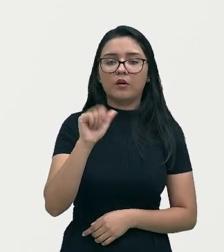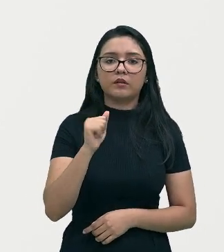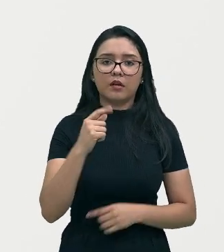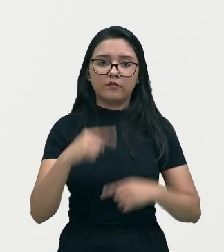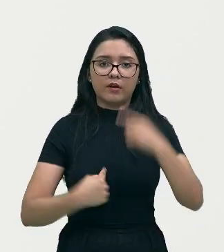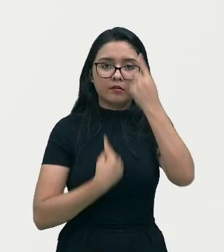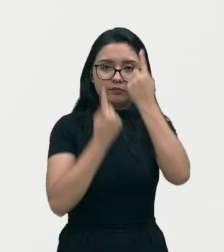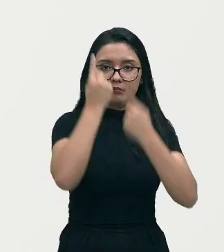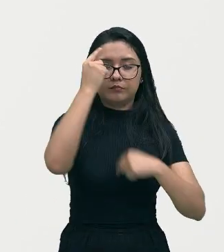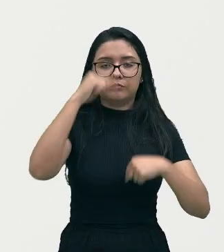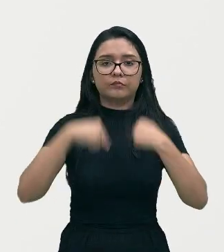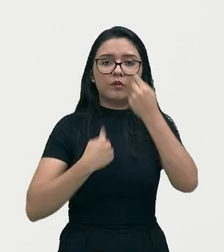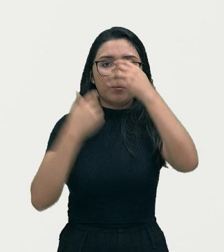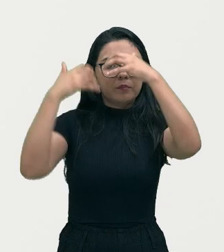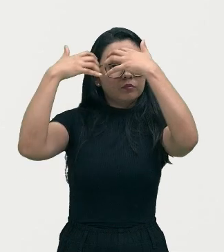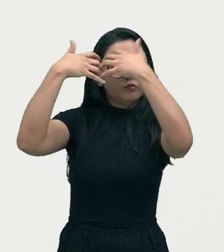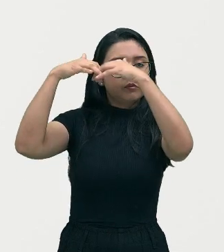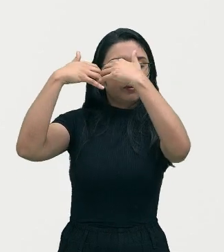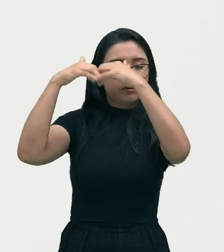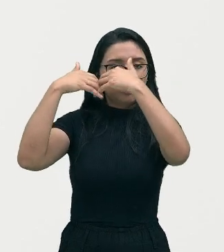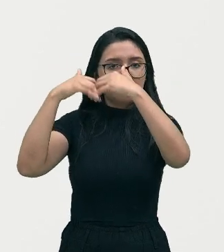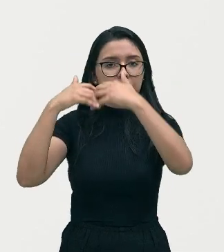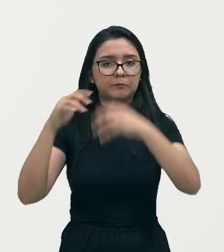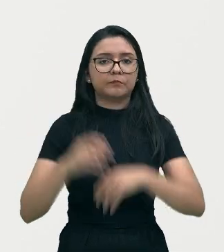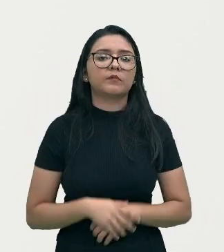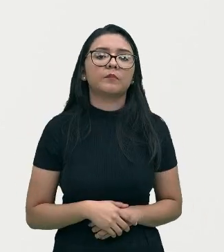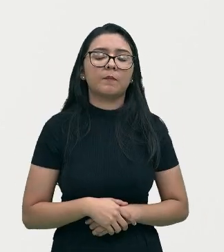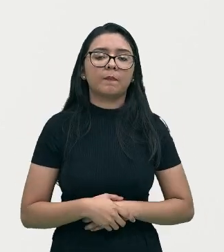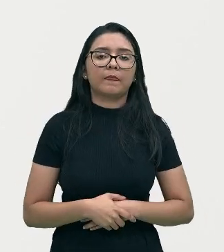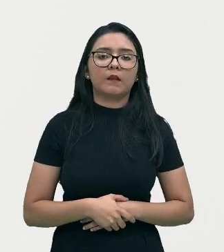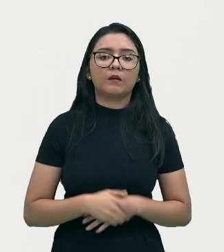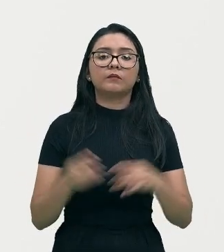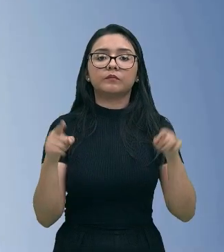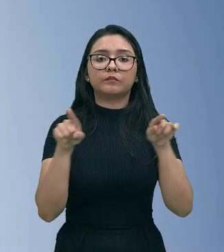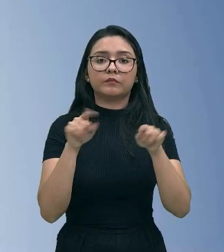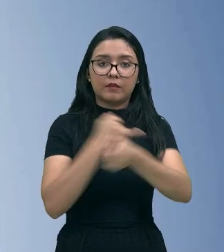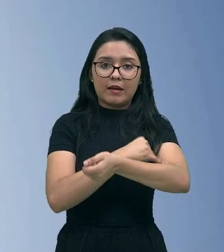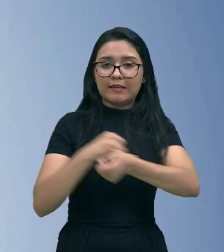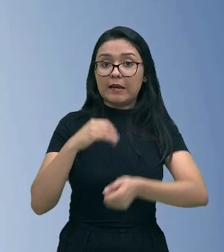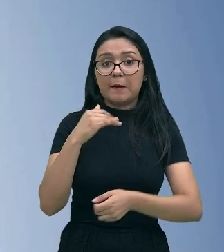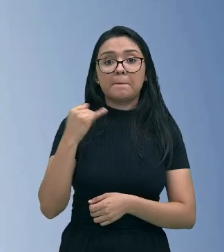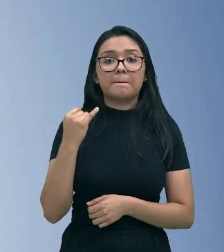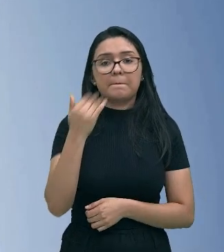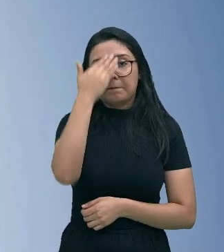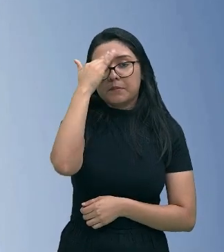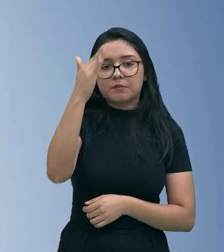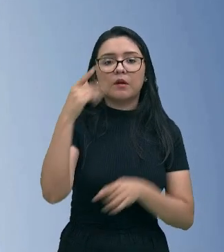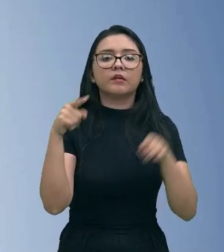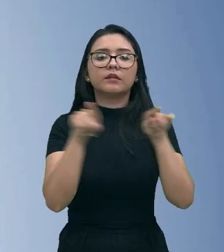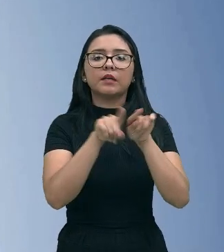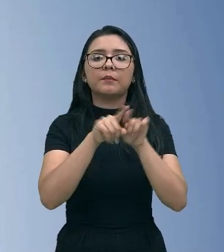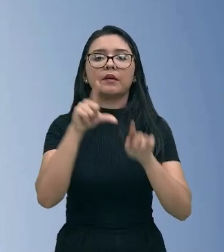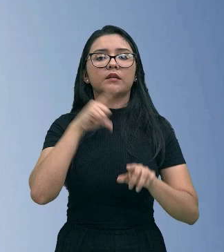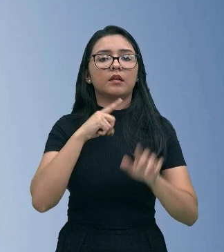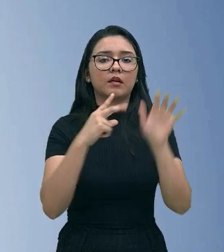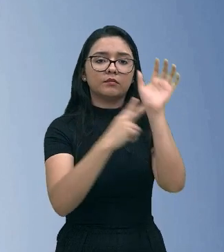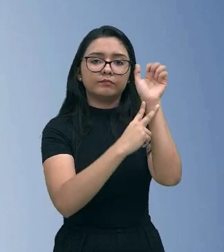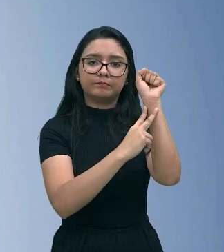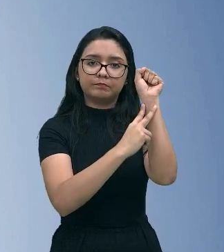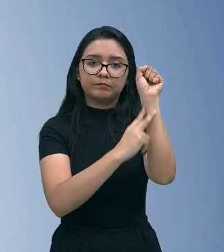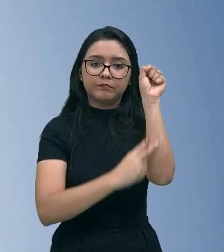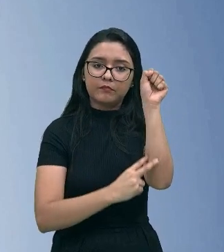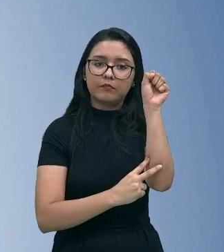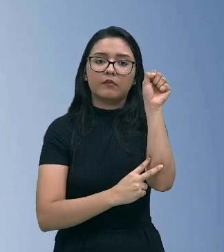Então, essas são algumas artérias principais, né? E temos ainda as veias. As veias são os vasos do